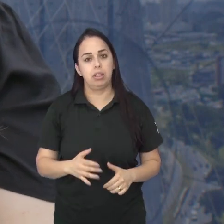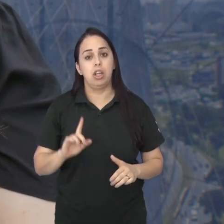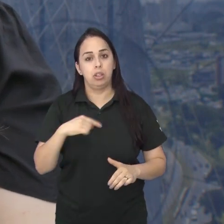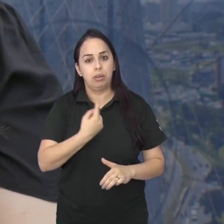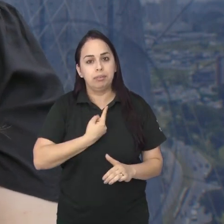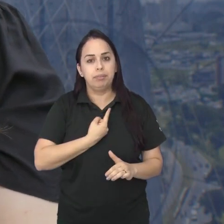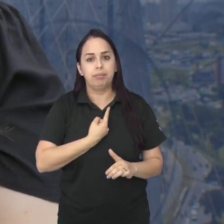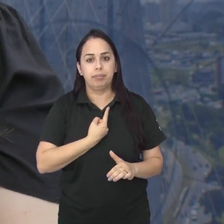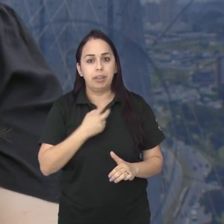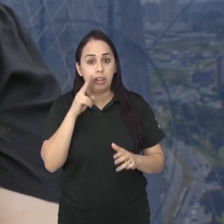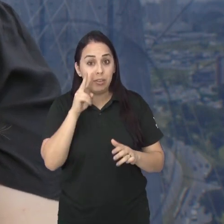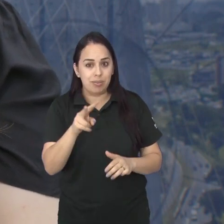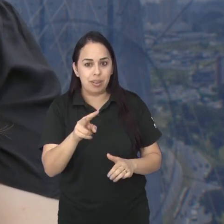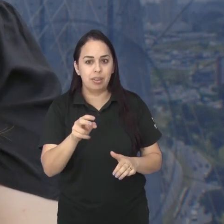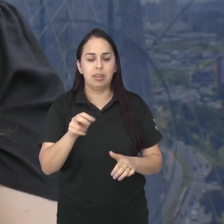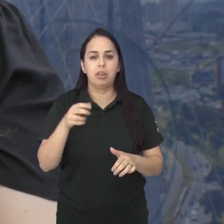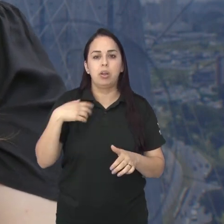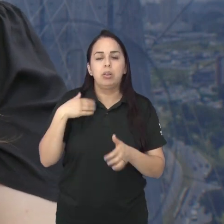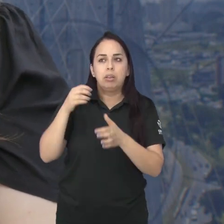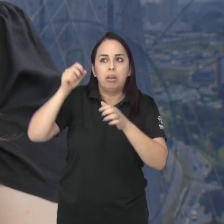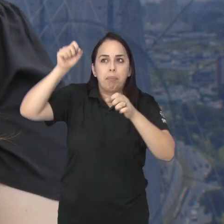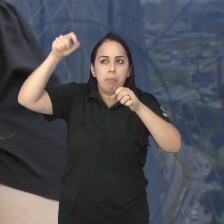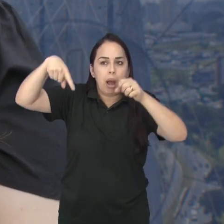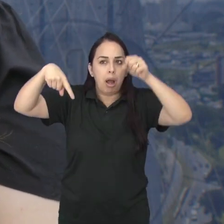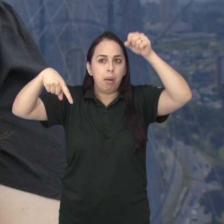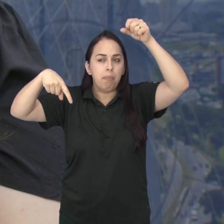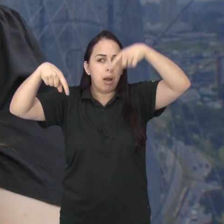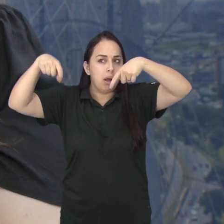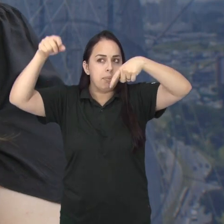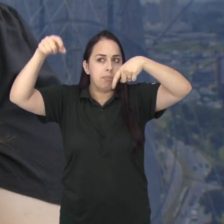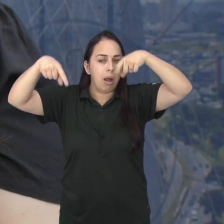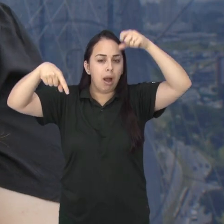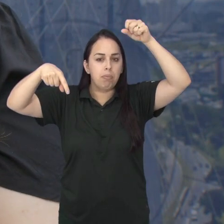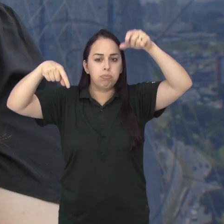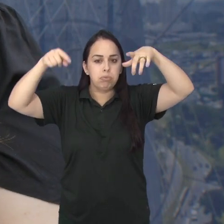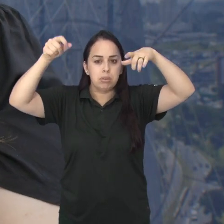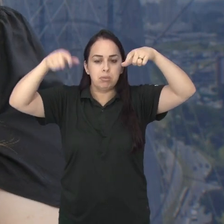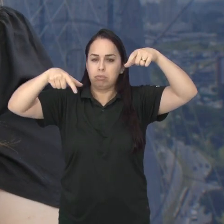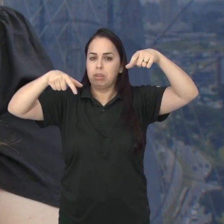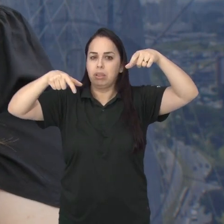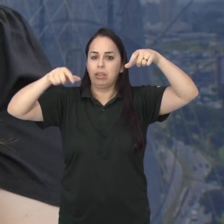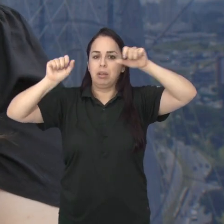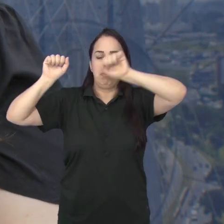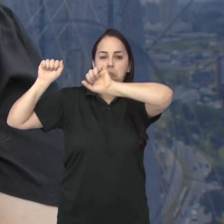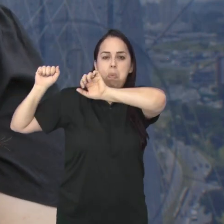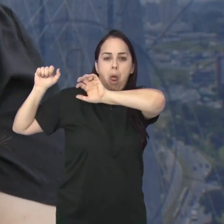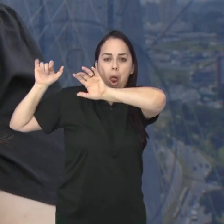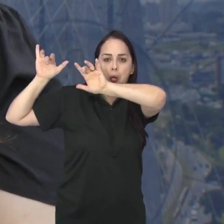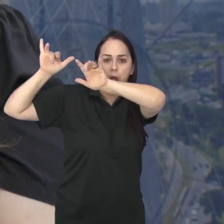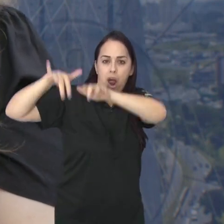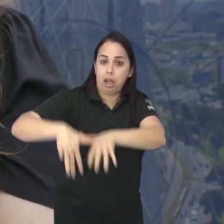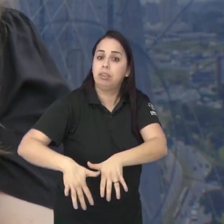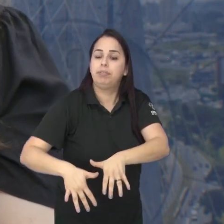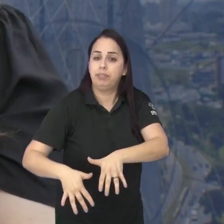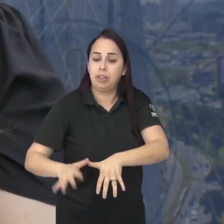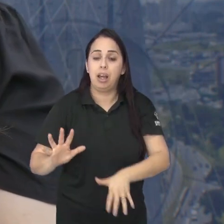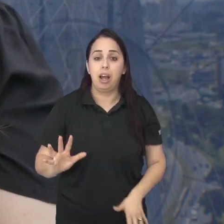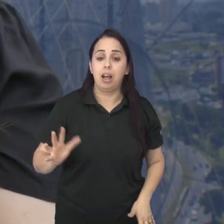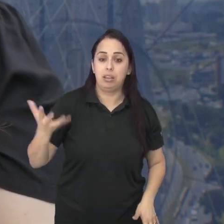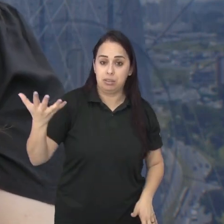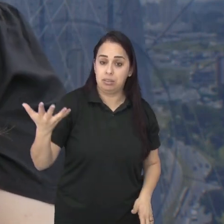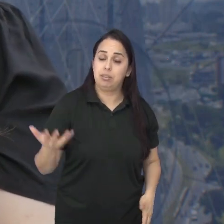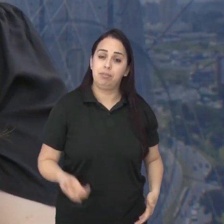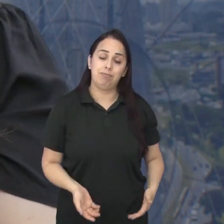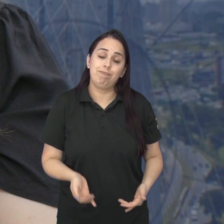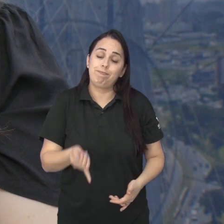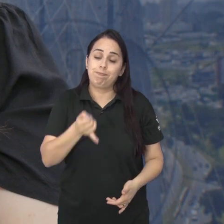Infelizmente, a gente viu ali na imagem, estava uma garoa, não tinha indício nenhum de uma tempestade muito grande. Basicamente a gente viu, e